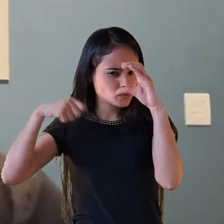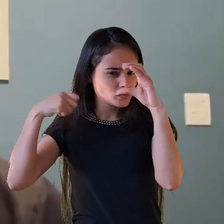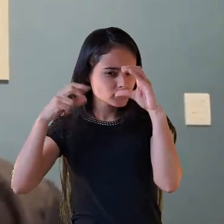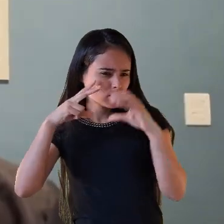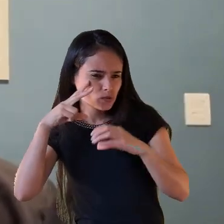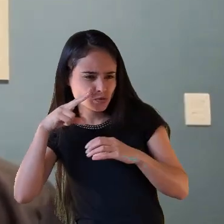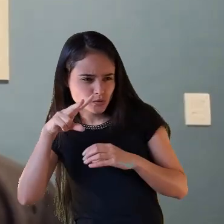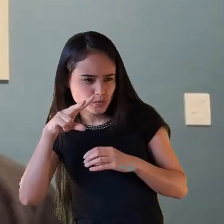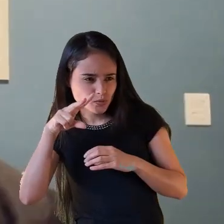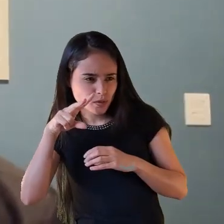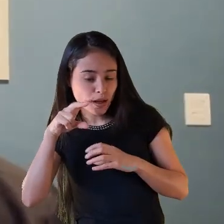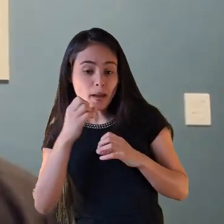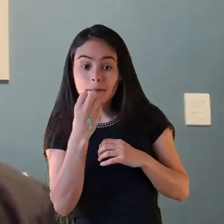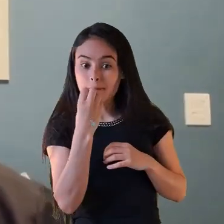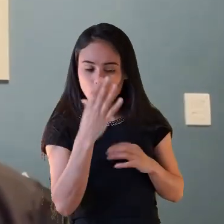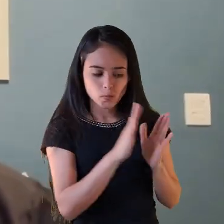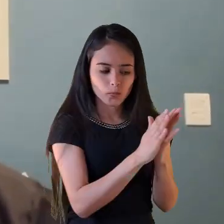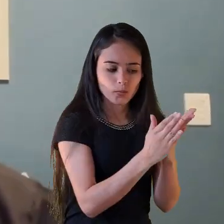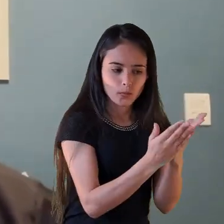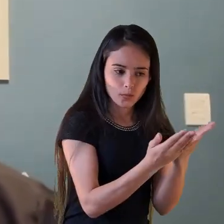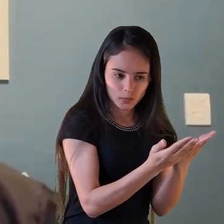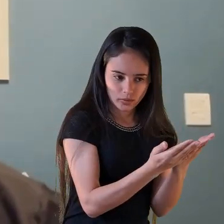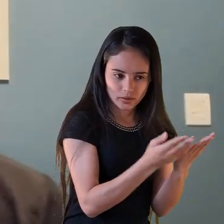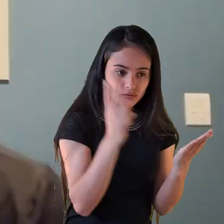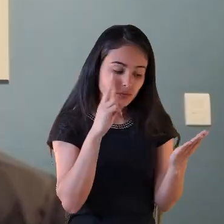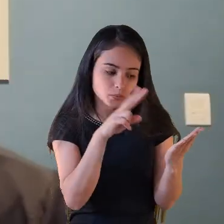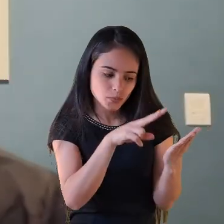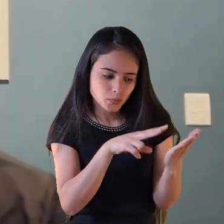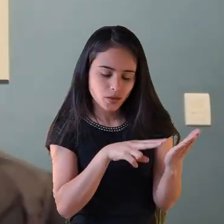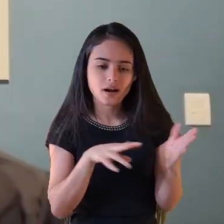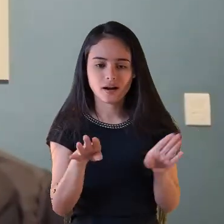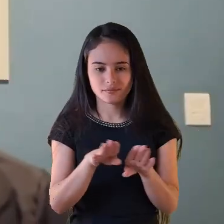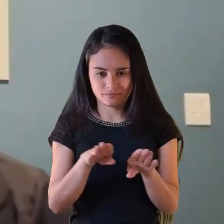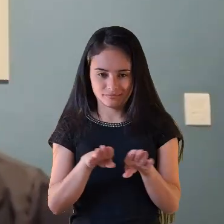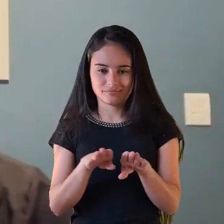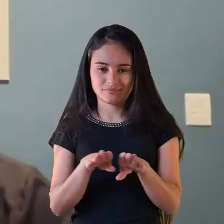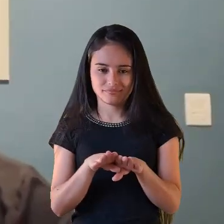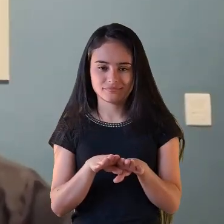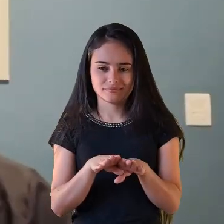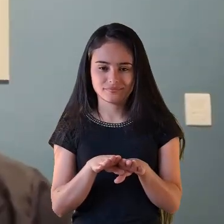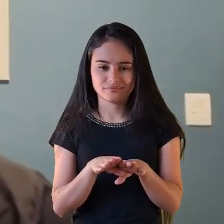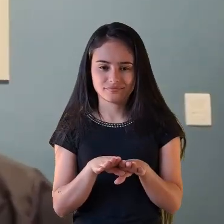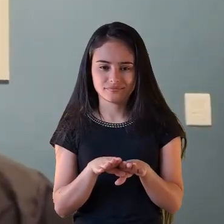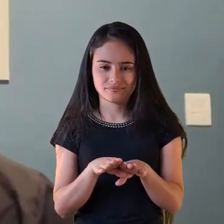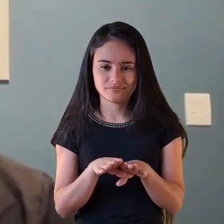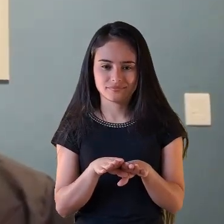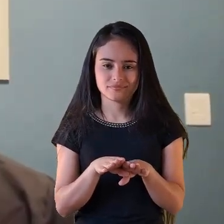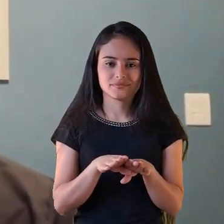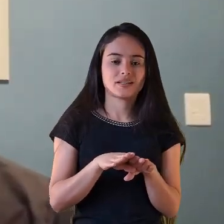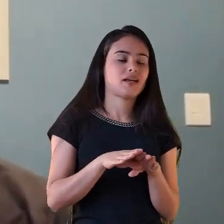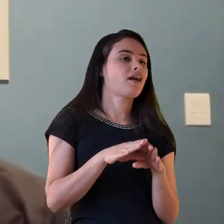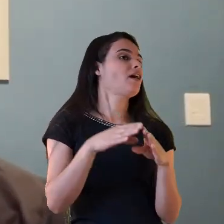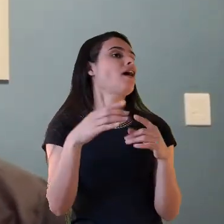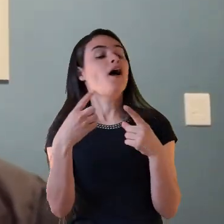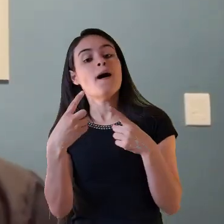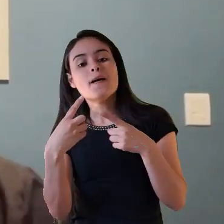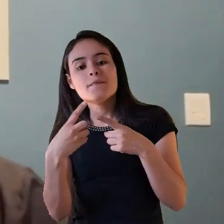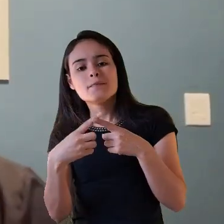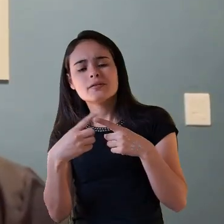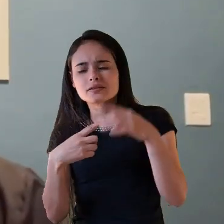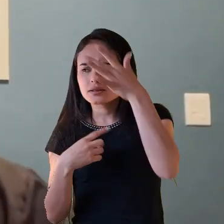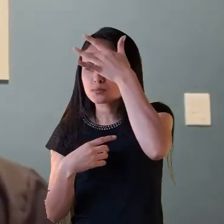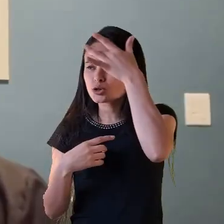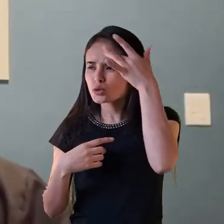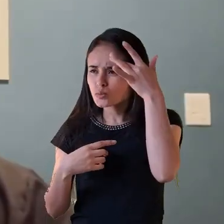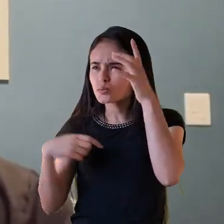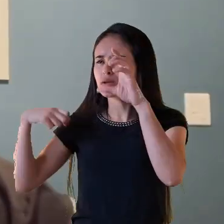nova. E algo que as pessoas comentavam muito, muita gente ouviu o podcast 2, 3, 4 vezes,